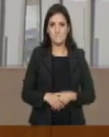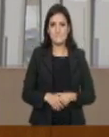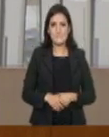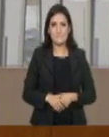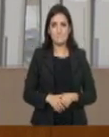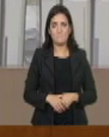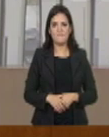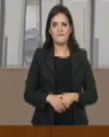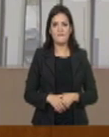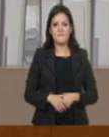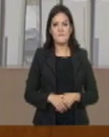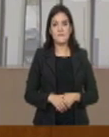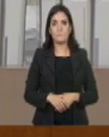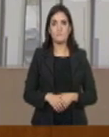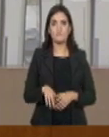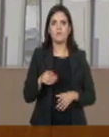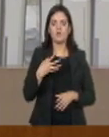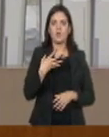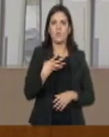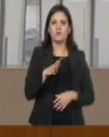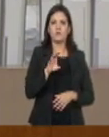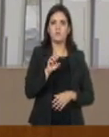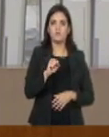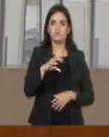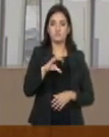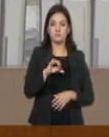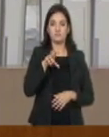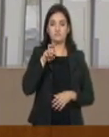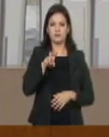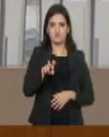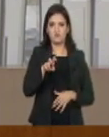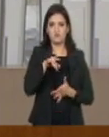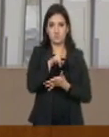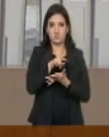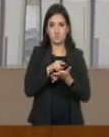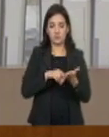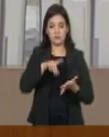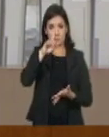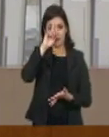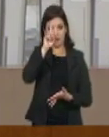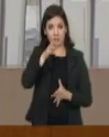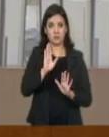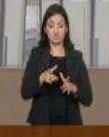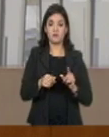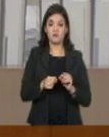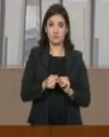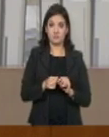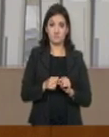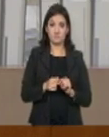pelos levantamentos, 4.895 mandados foram expedidos. Então, é desse universo